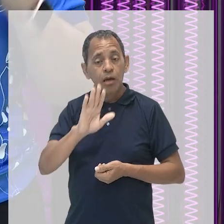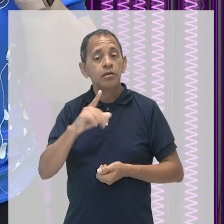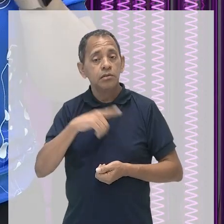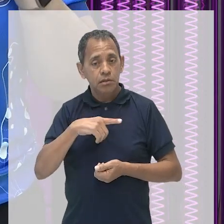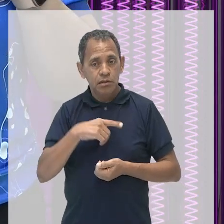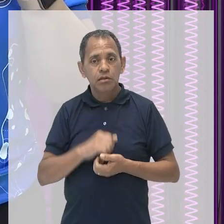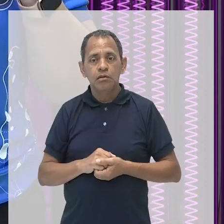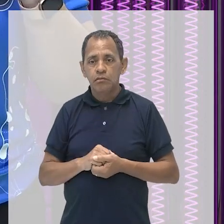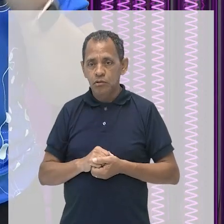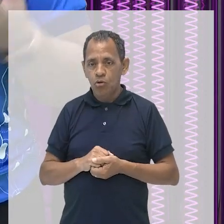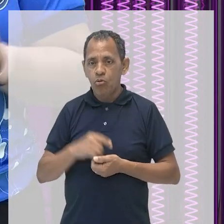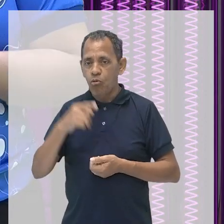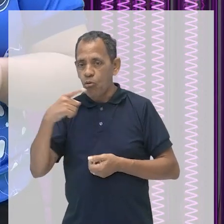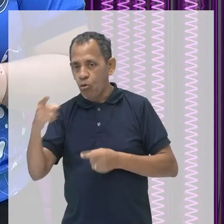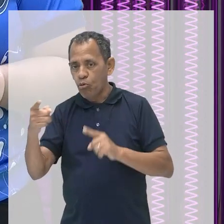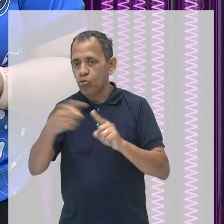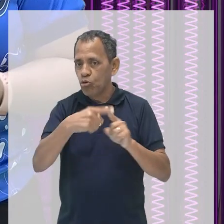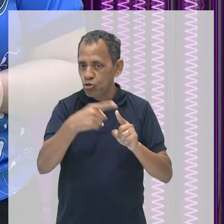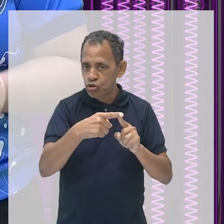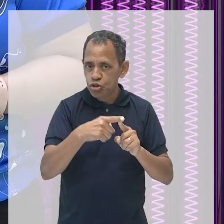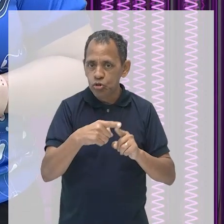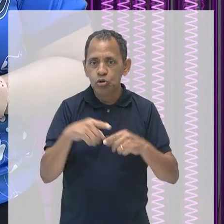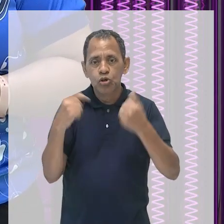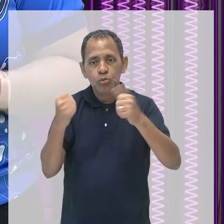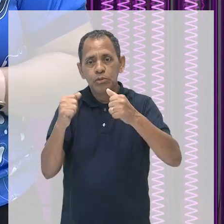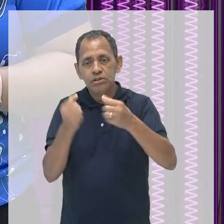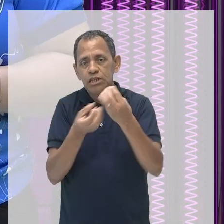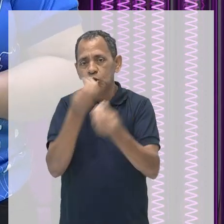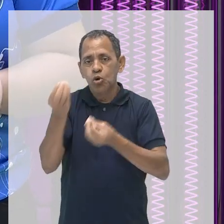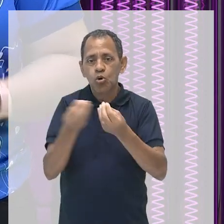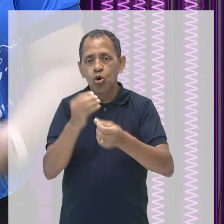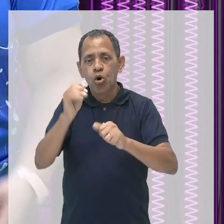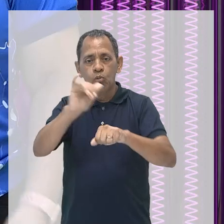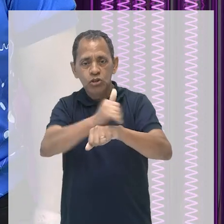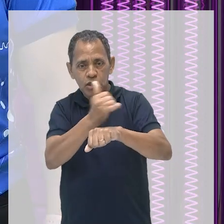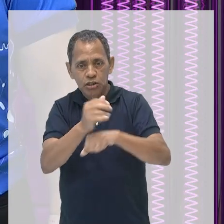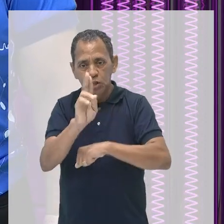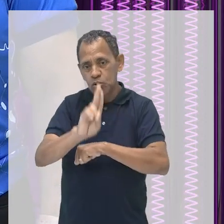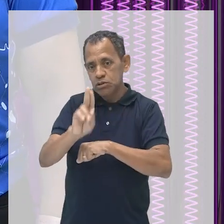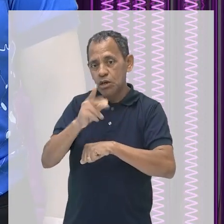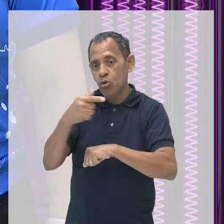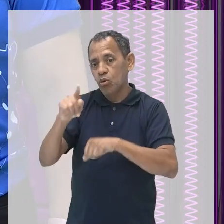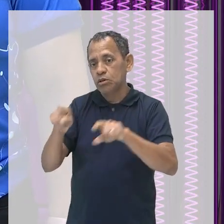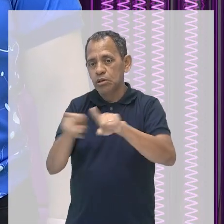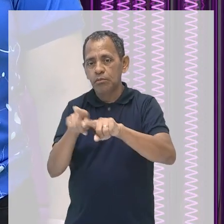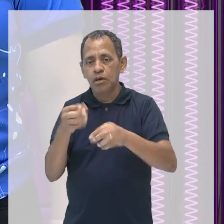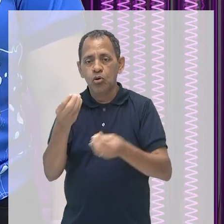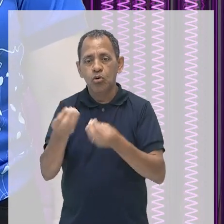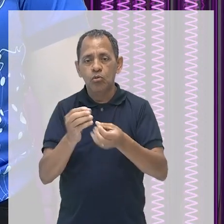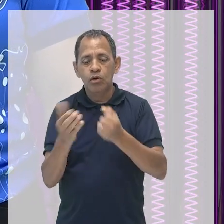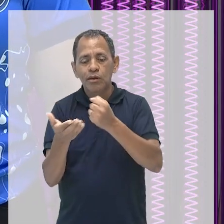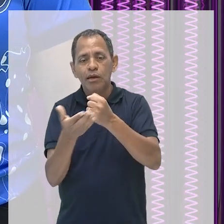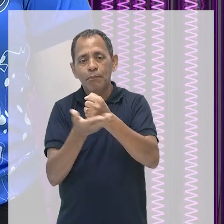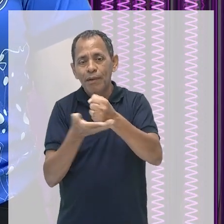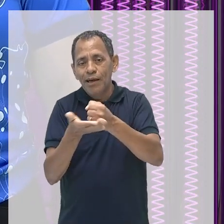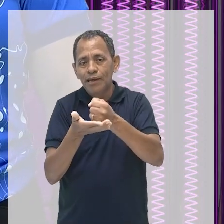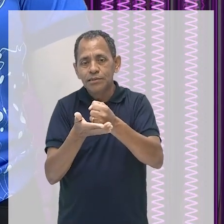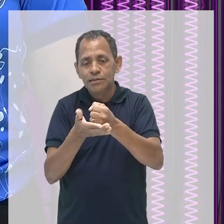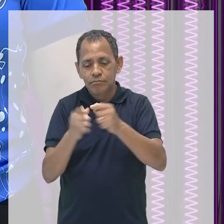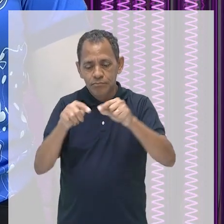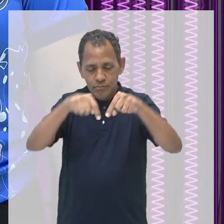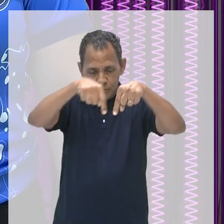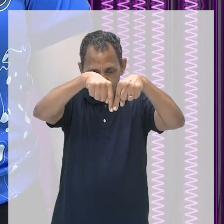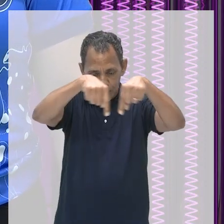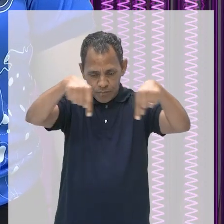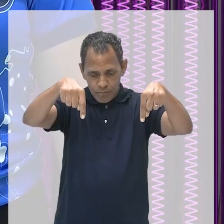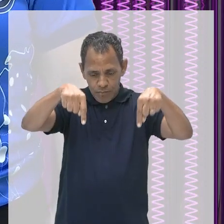prismas a gente vai precisar lembrar como é que calcula a área daquela base, né? Então, aqui a gente tem a base é um retângulo, né? Se a